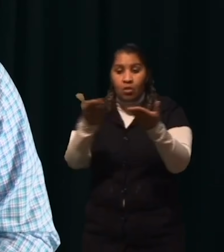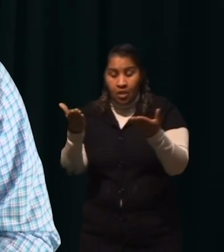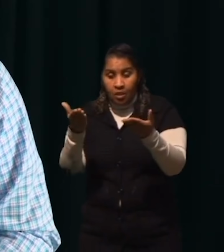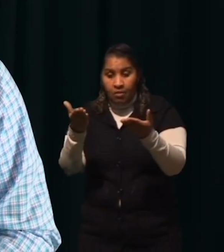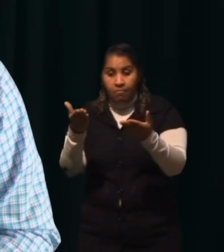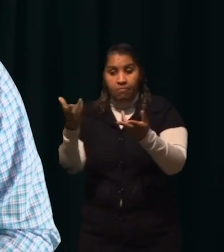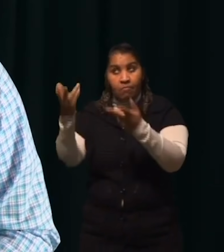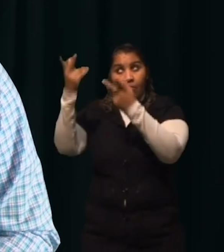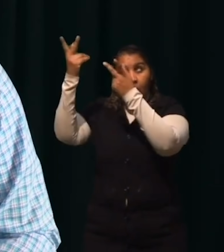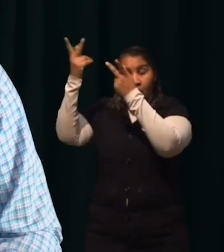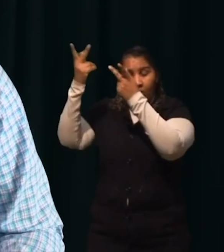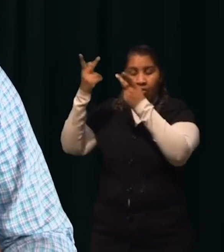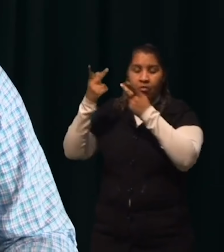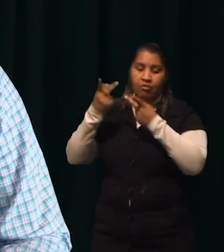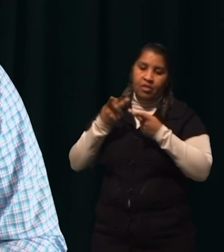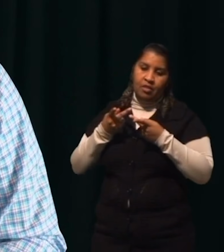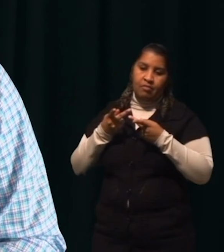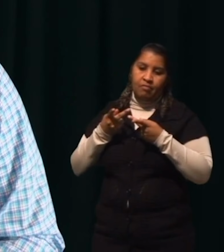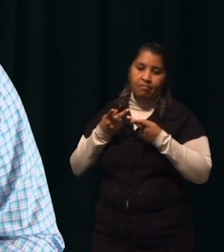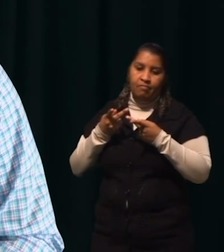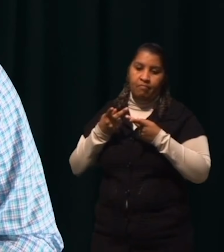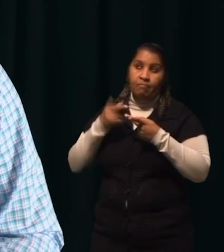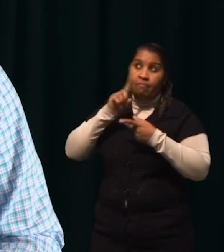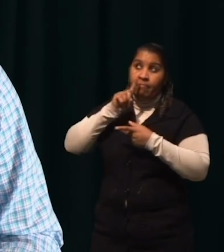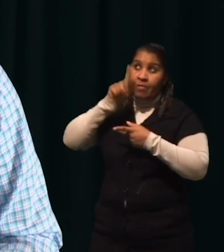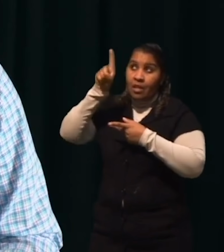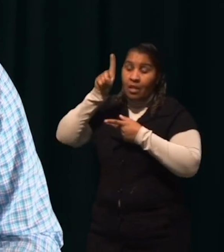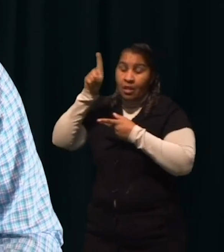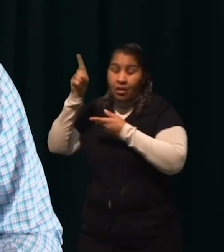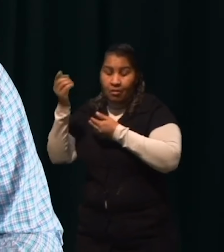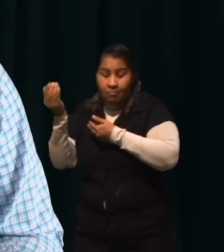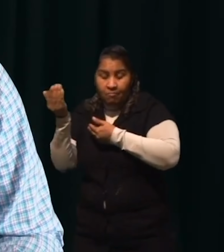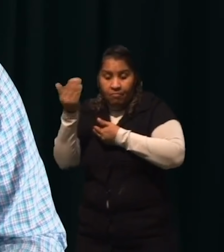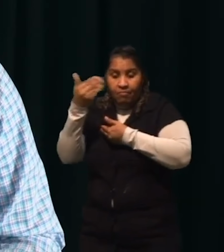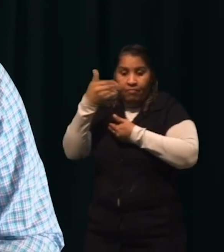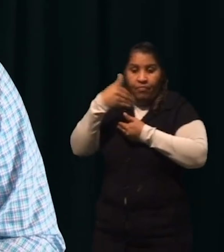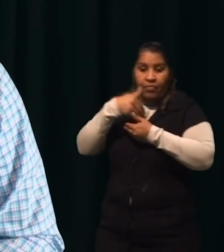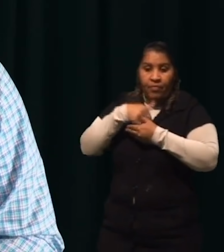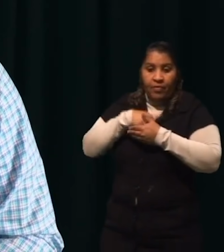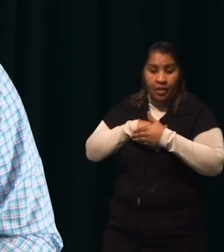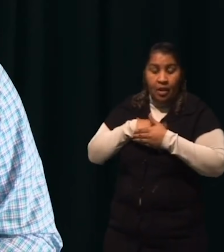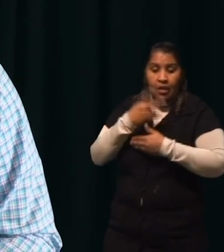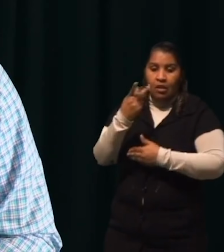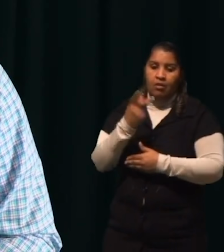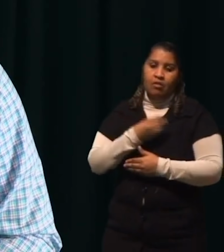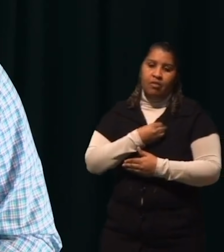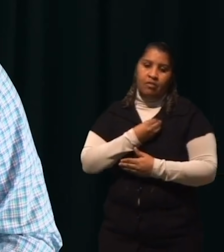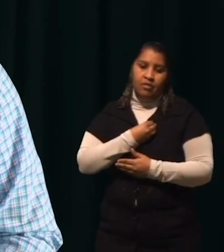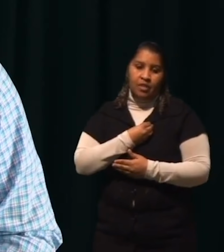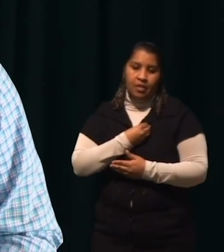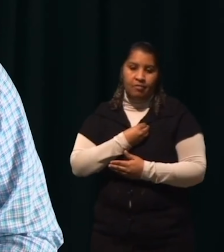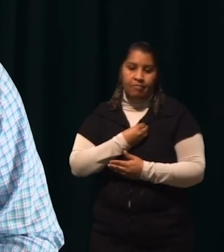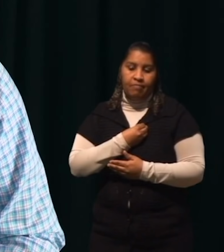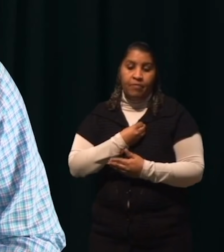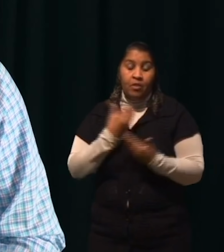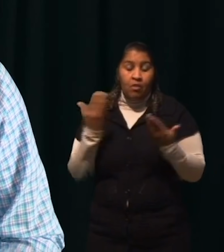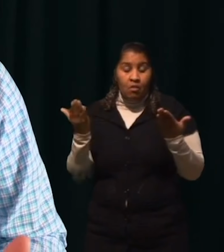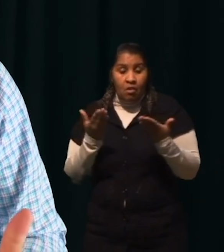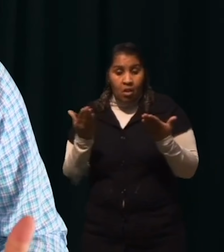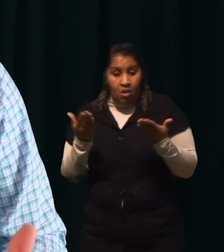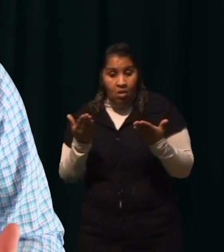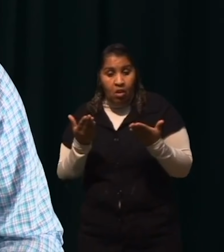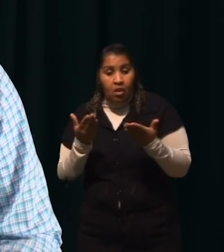necessário que você faça um convite para que ele seja entronizado na sua história. E